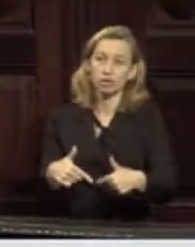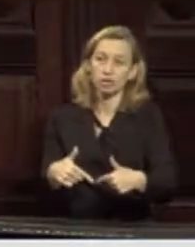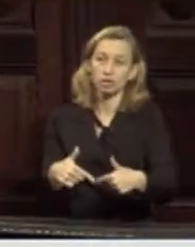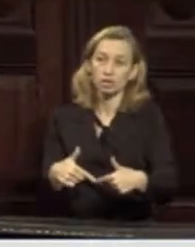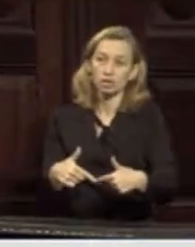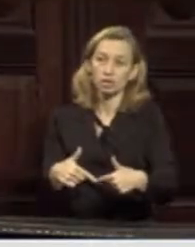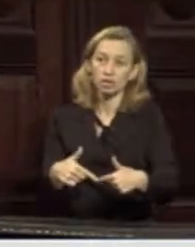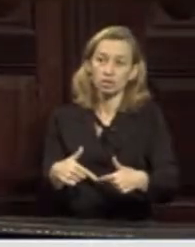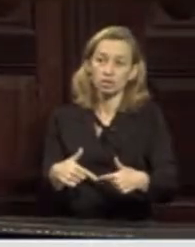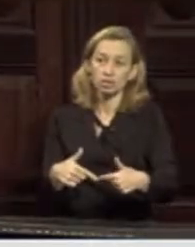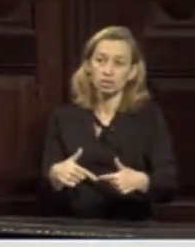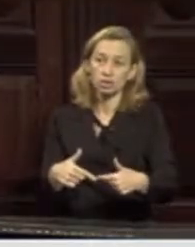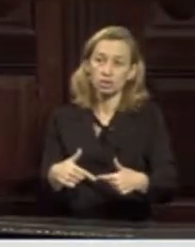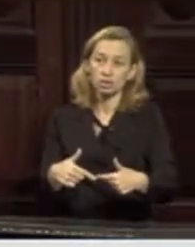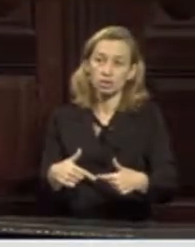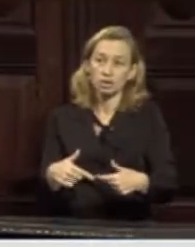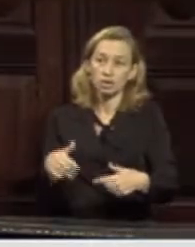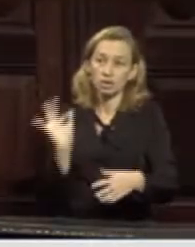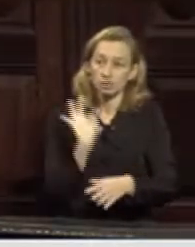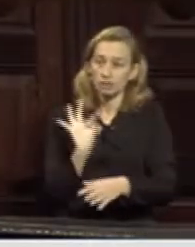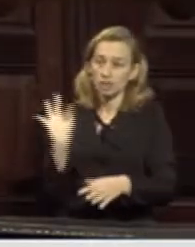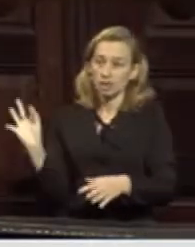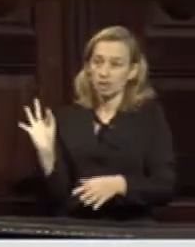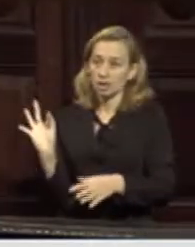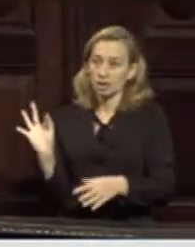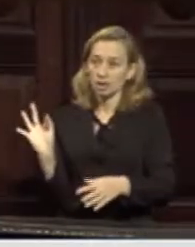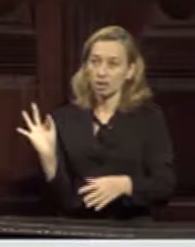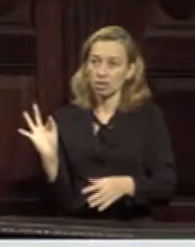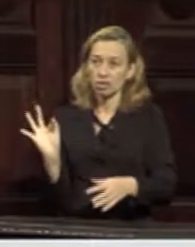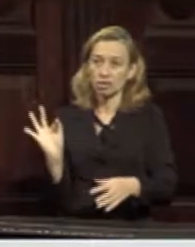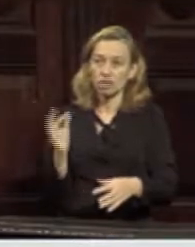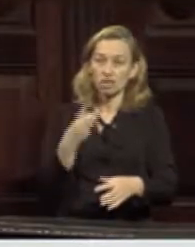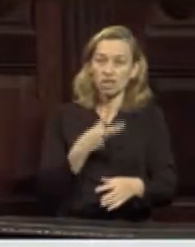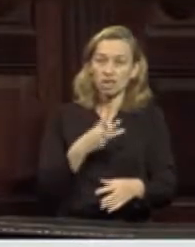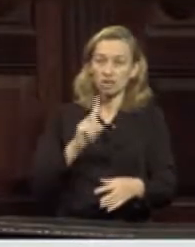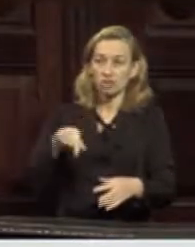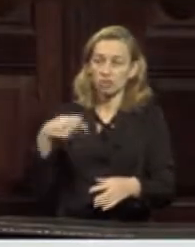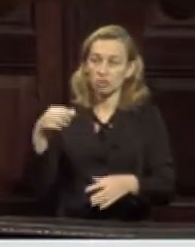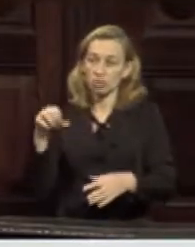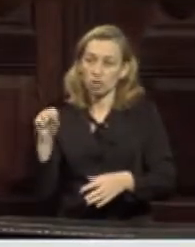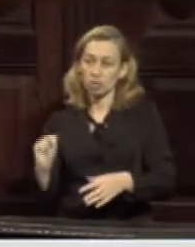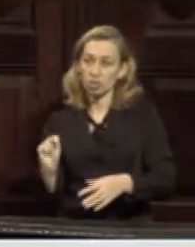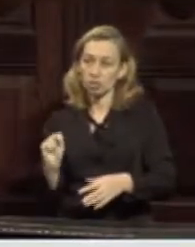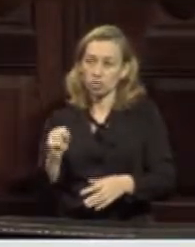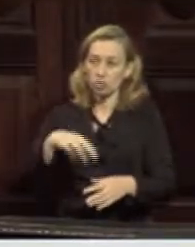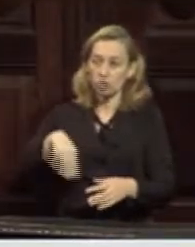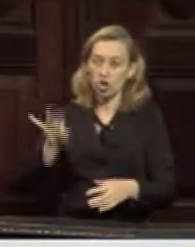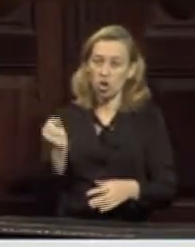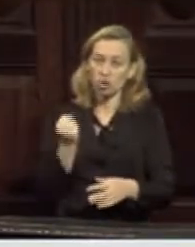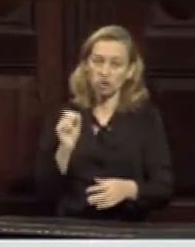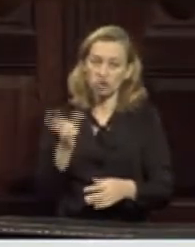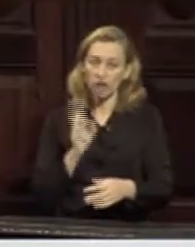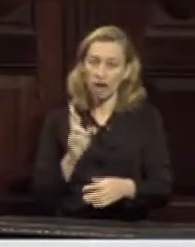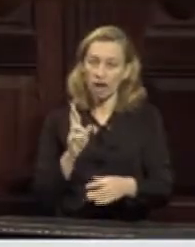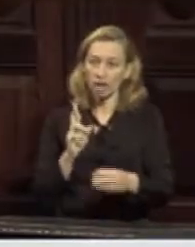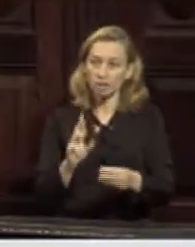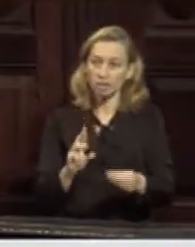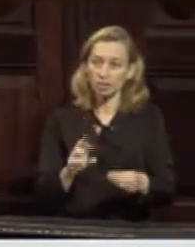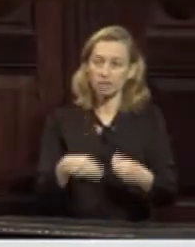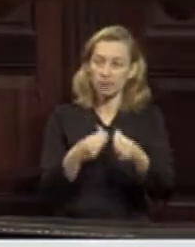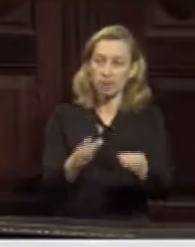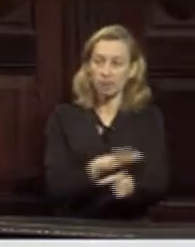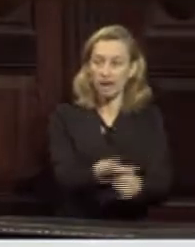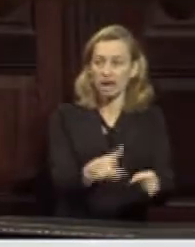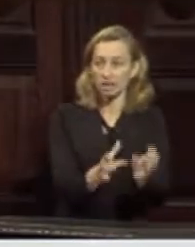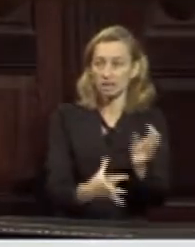pelo interventor federal, a ordem de 3,2 bilhões de reais, ainda não foram confirmados, apenas 1,2